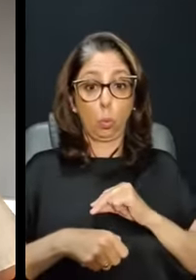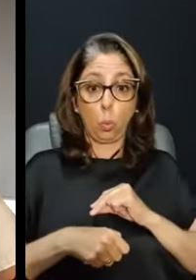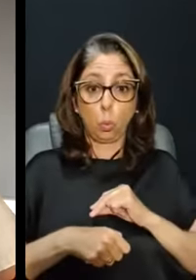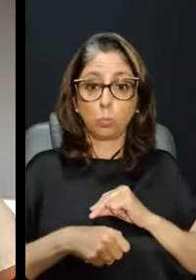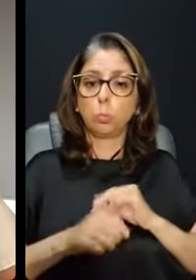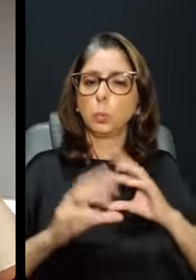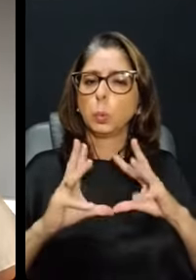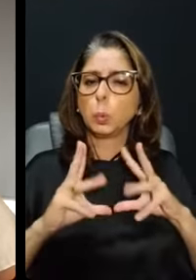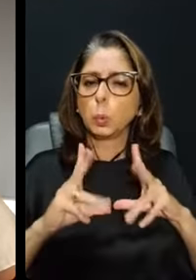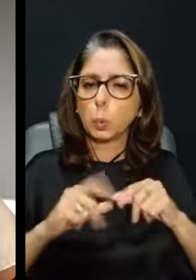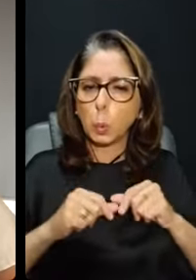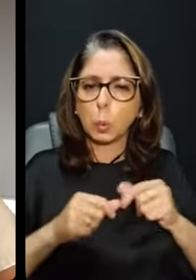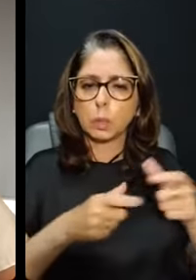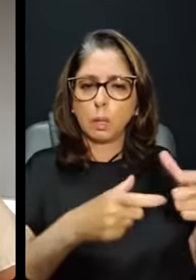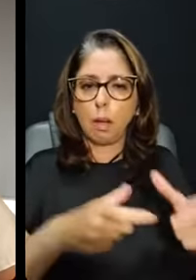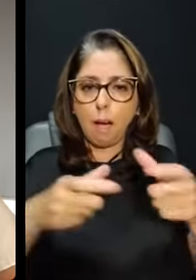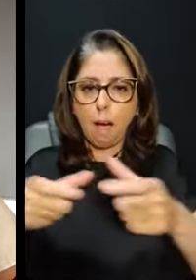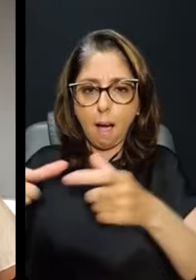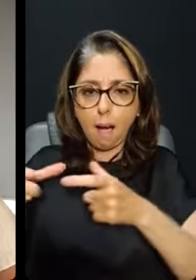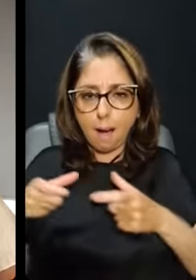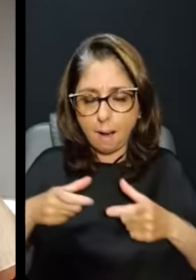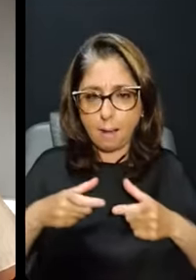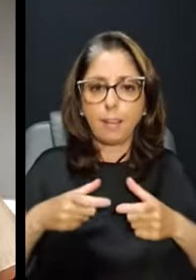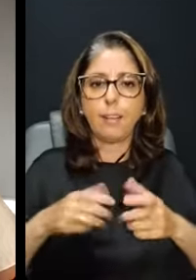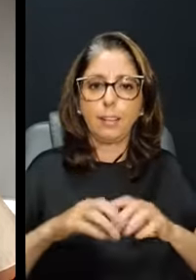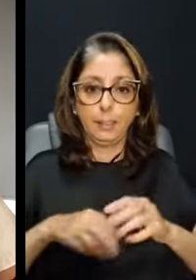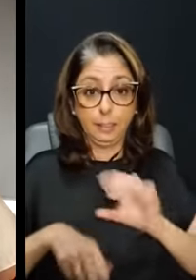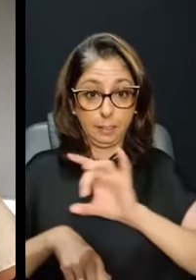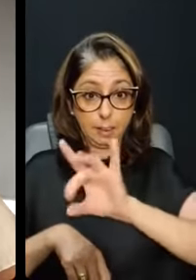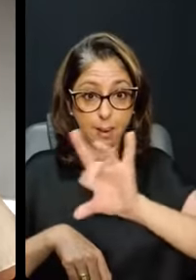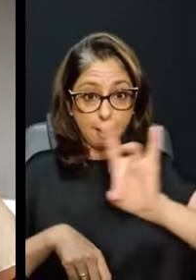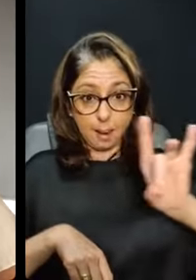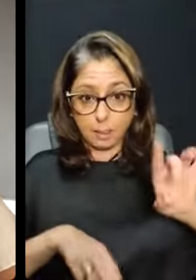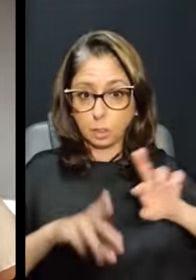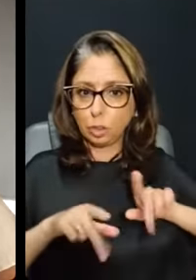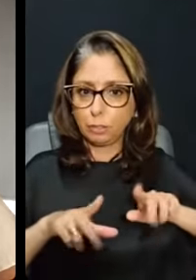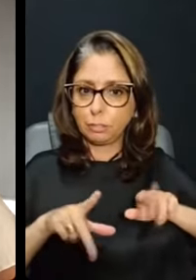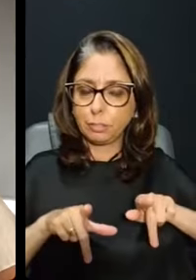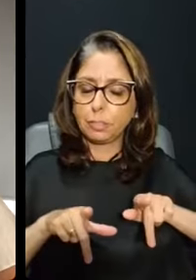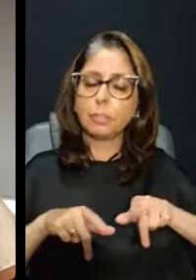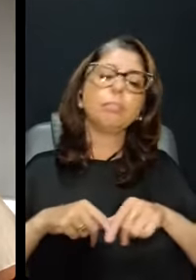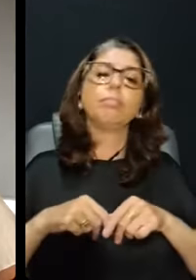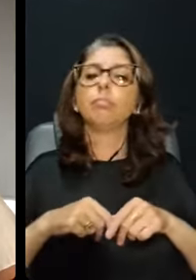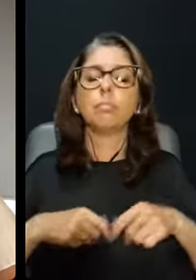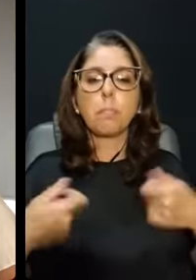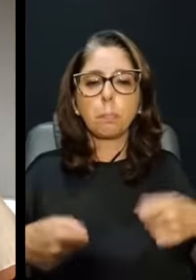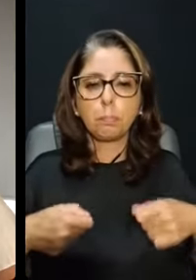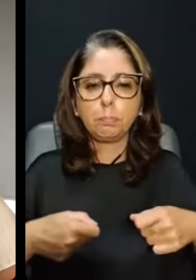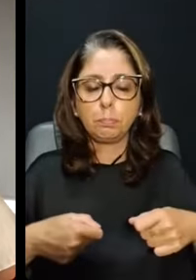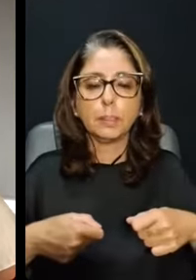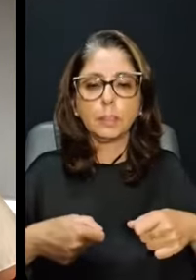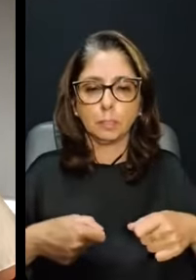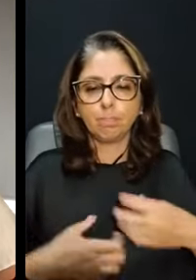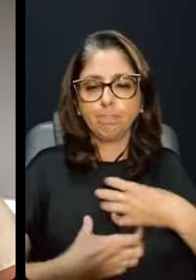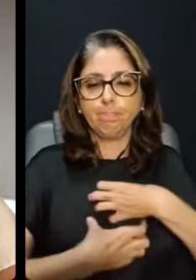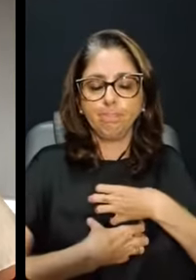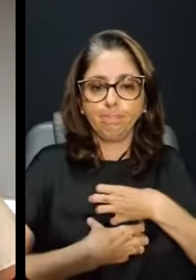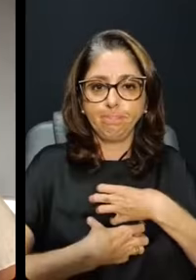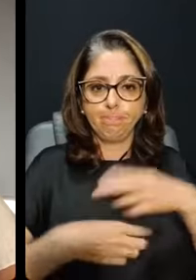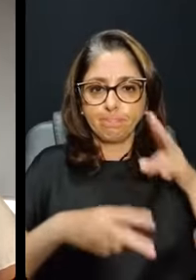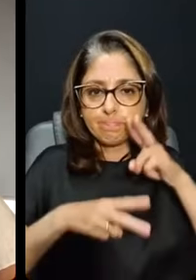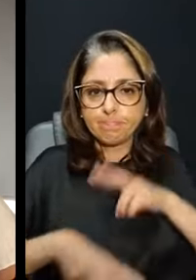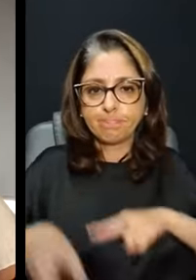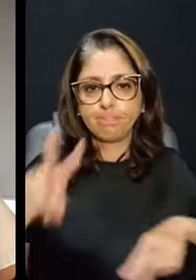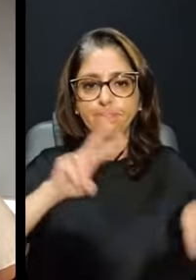você não precisa ser uma pessoa especialista para trabalhar com acessibilidade, mas precisa ter esse olhar sensível para quem é o seu